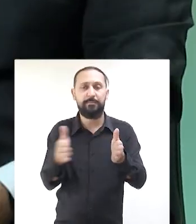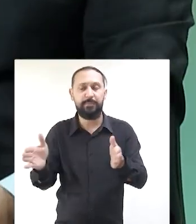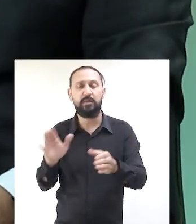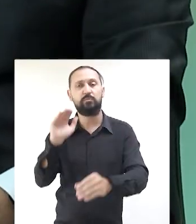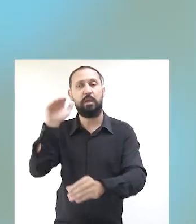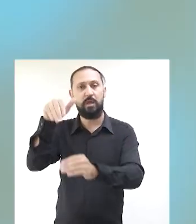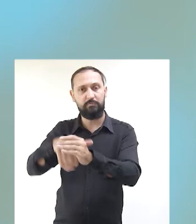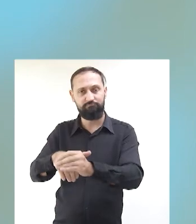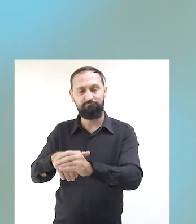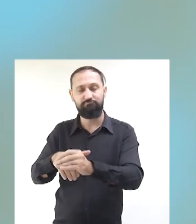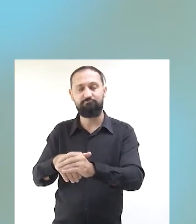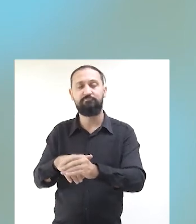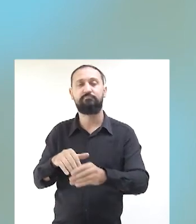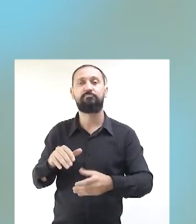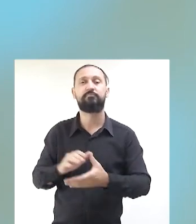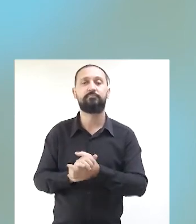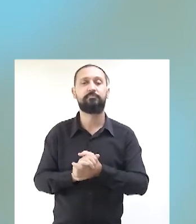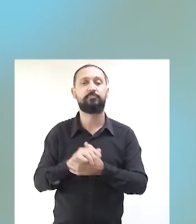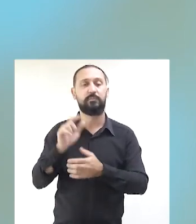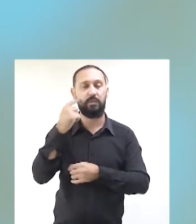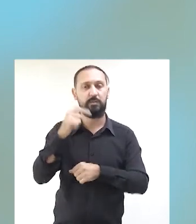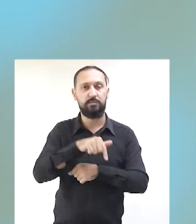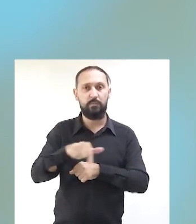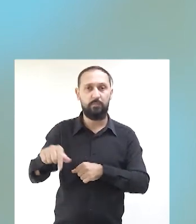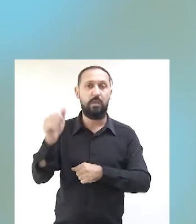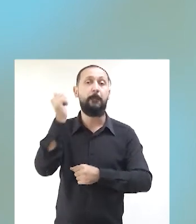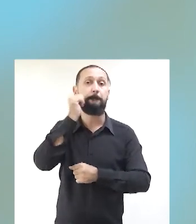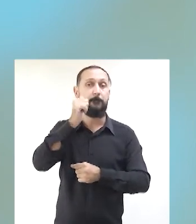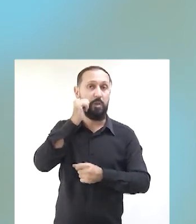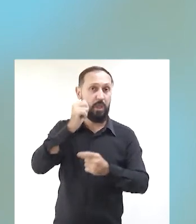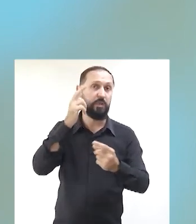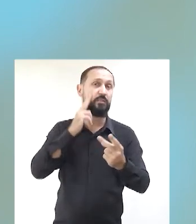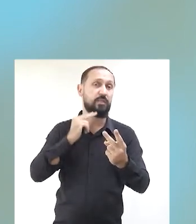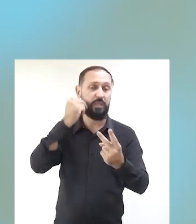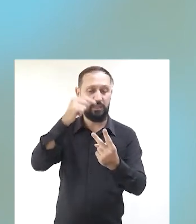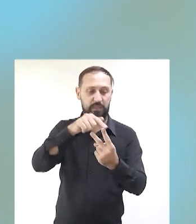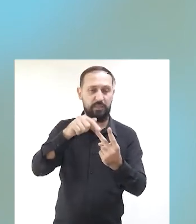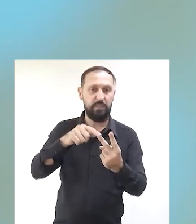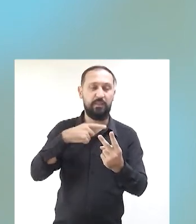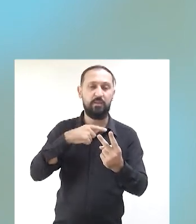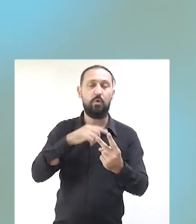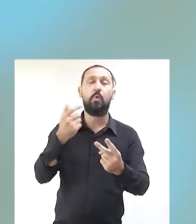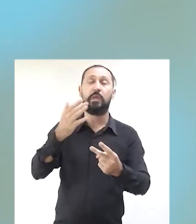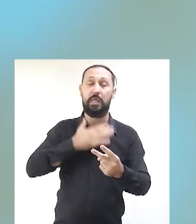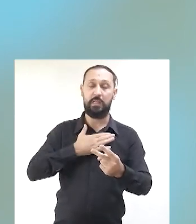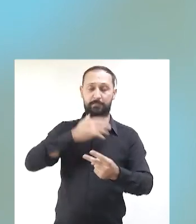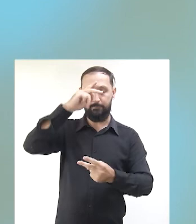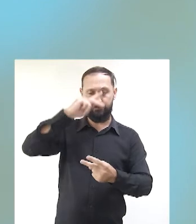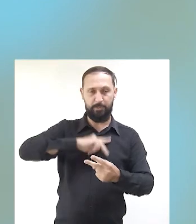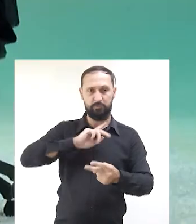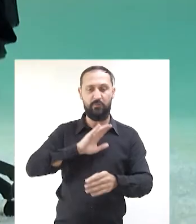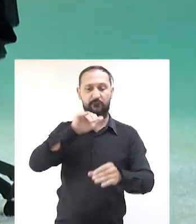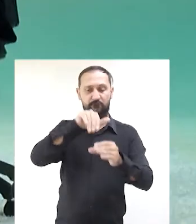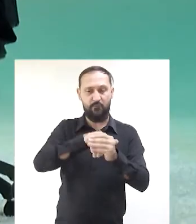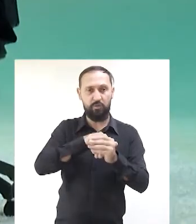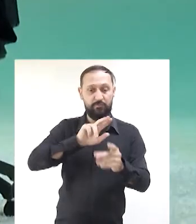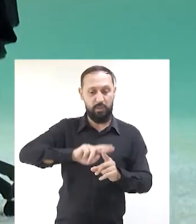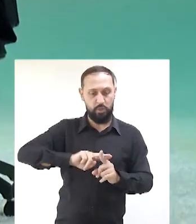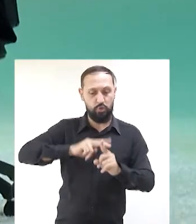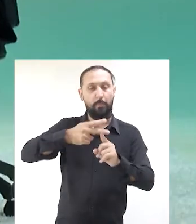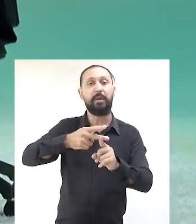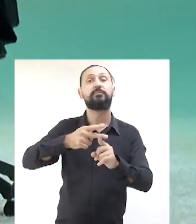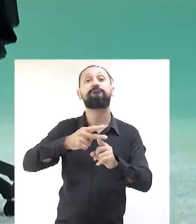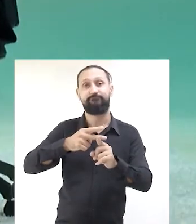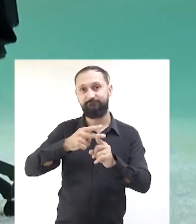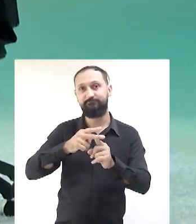período da campanha. Entendi. E é desse fundo que os candidatos mulheres e negros vão ter os seus votos dobrados, né? Então,